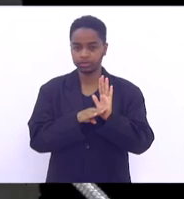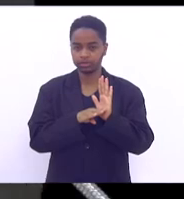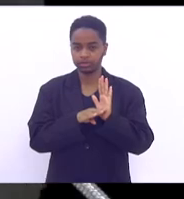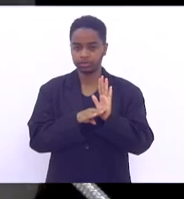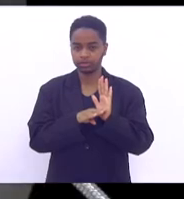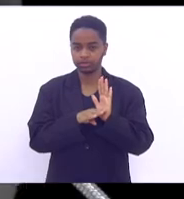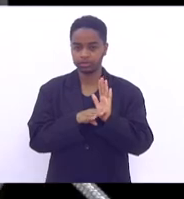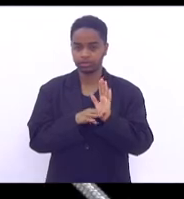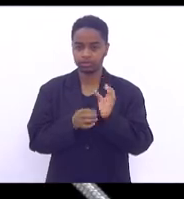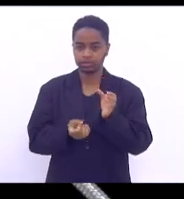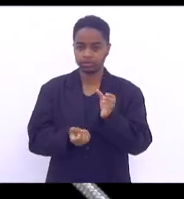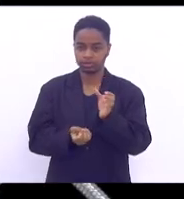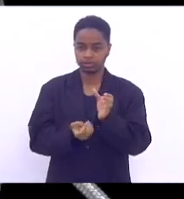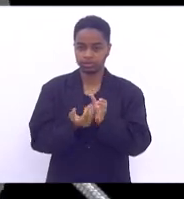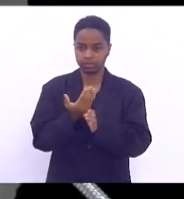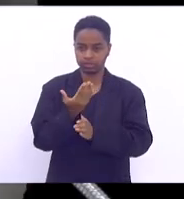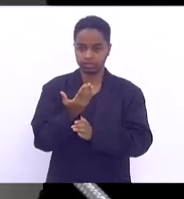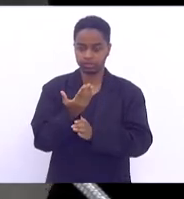recurso de autor